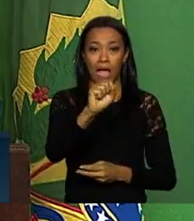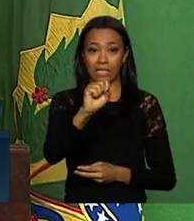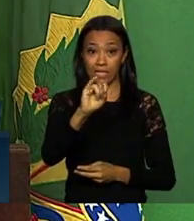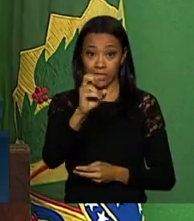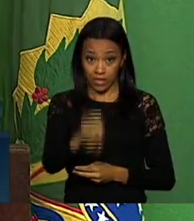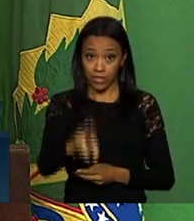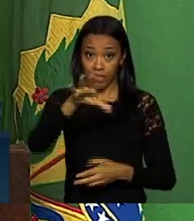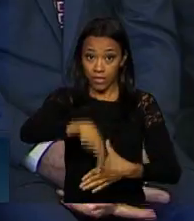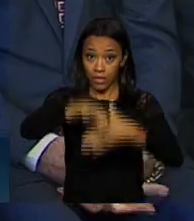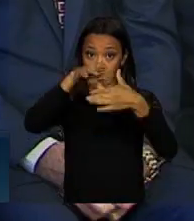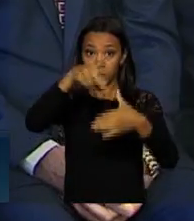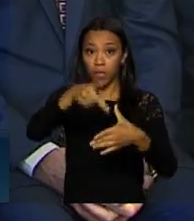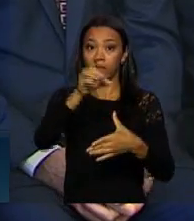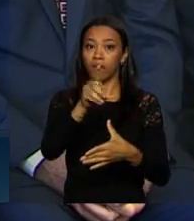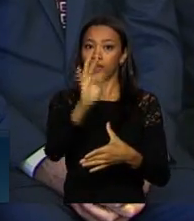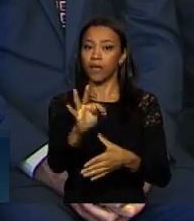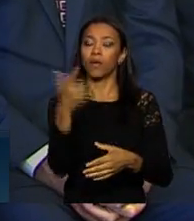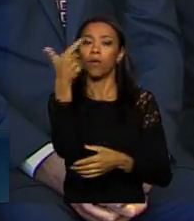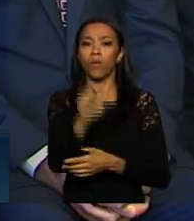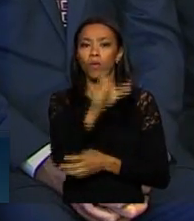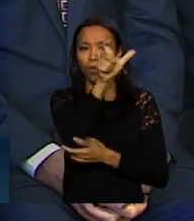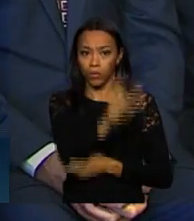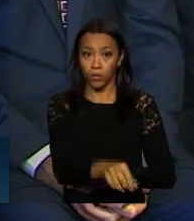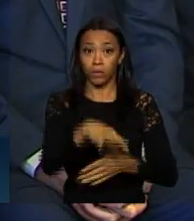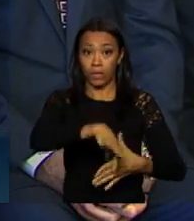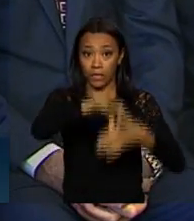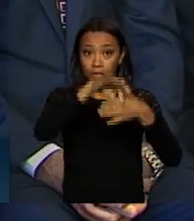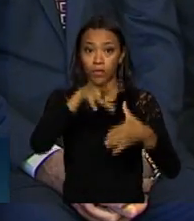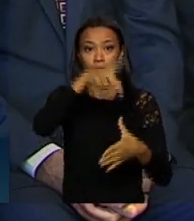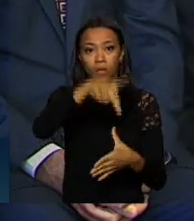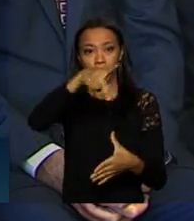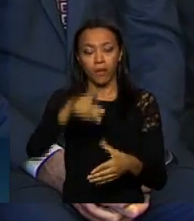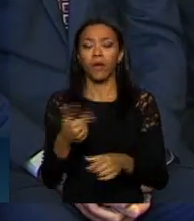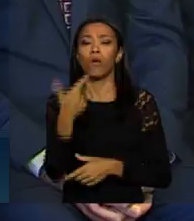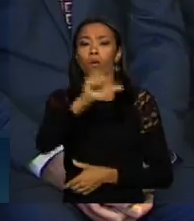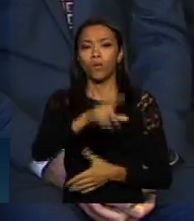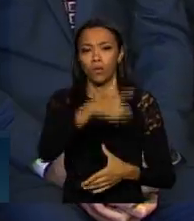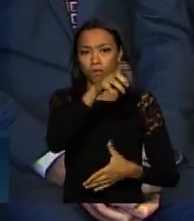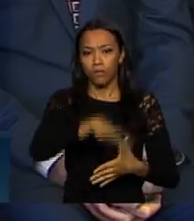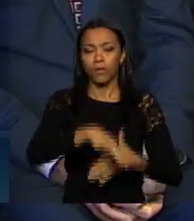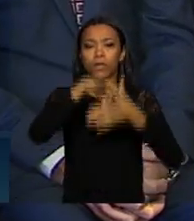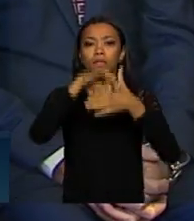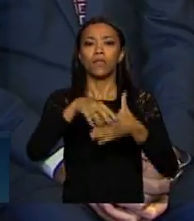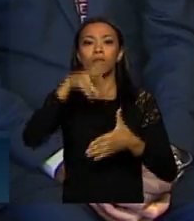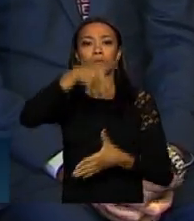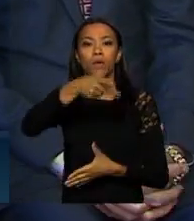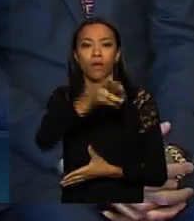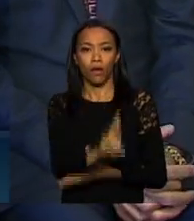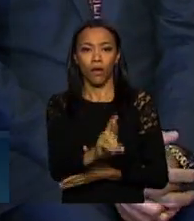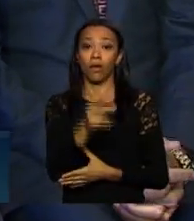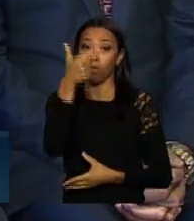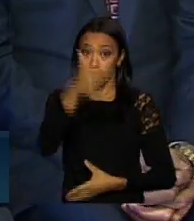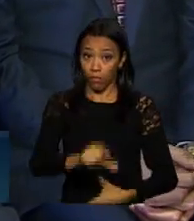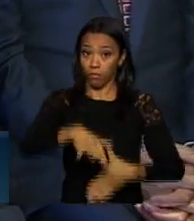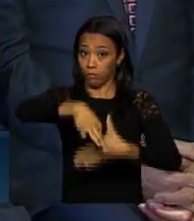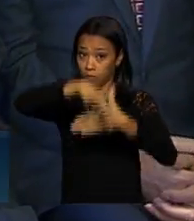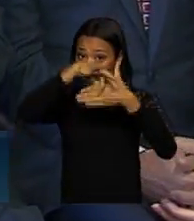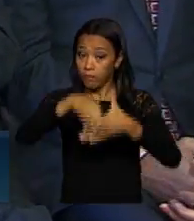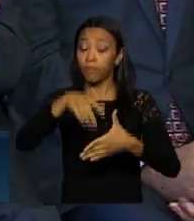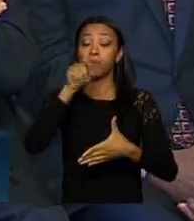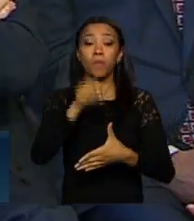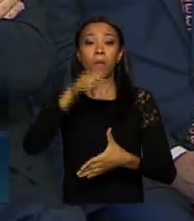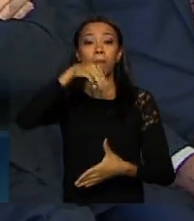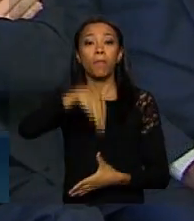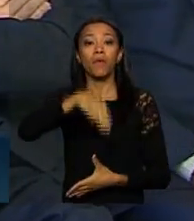PDT Benedito de Lira líder do PP blairo Magi líder do Pr eunício Oliveira líder